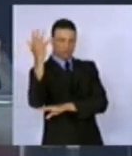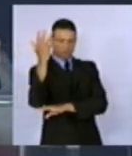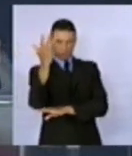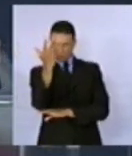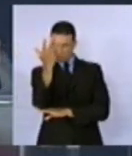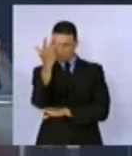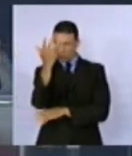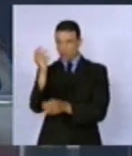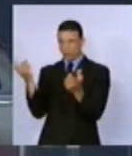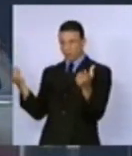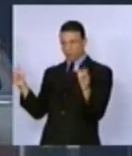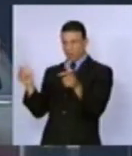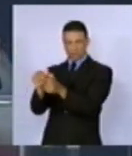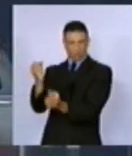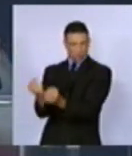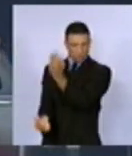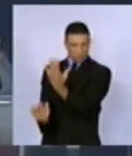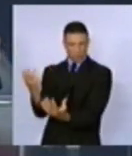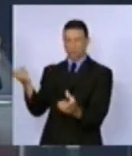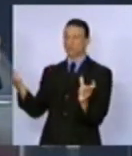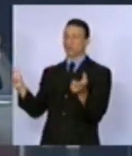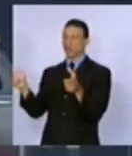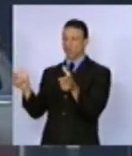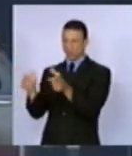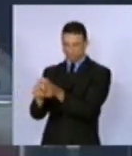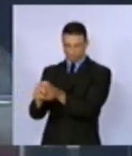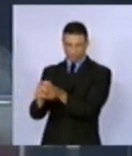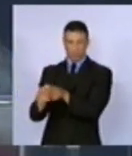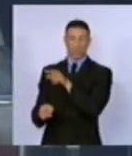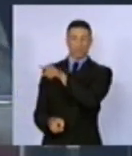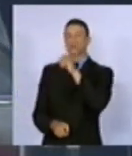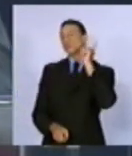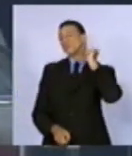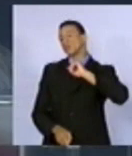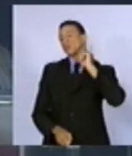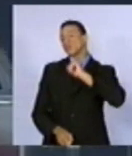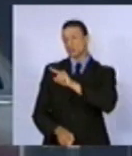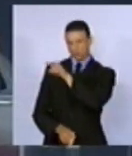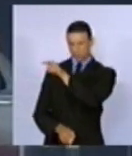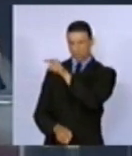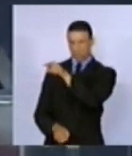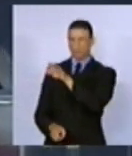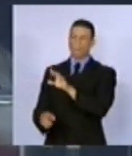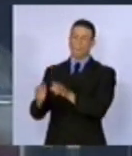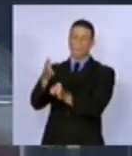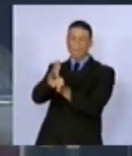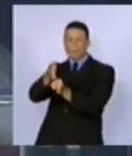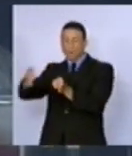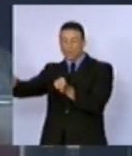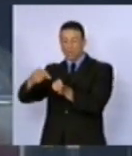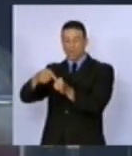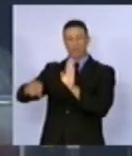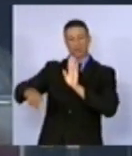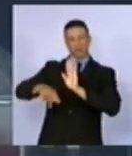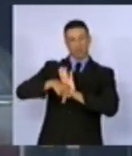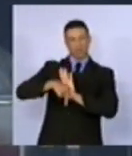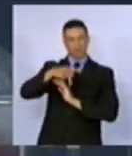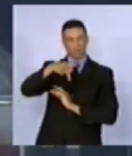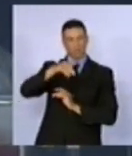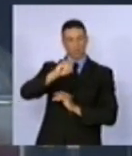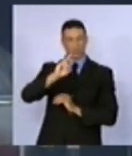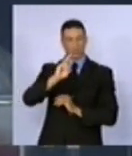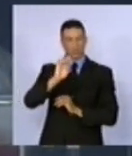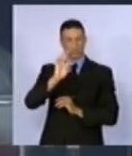queima controlada em minas gerais temos como o primeiro marco regulatório a portaria 122